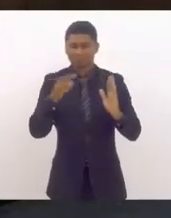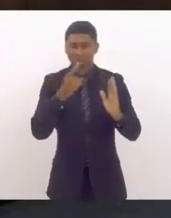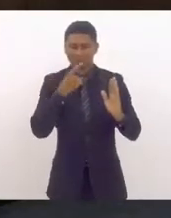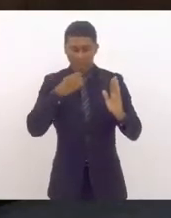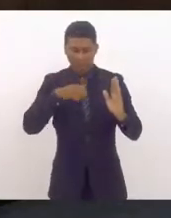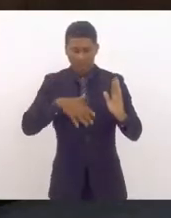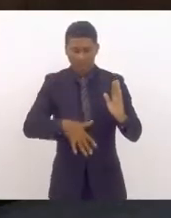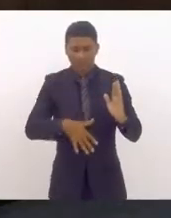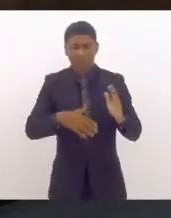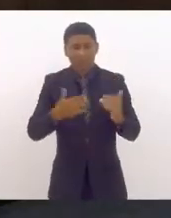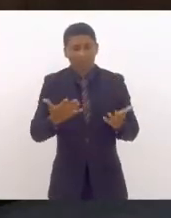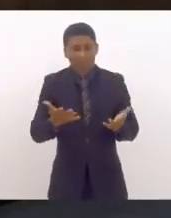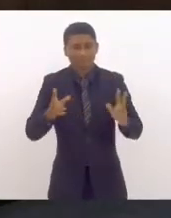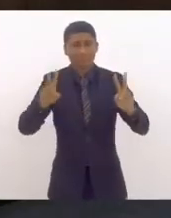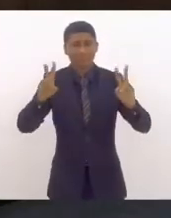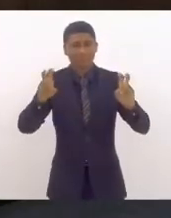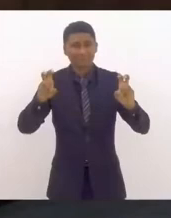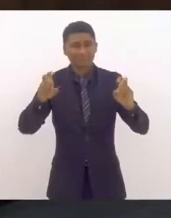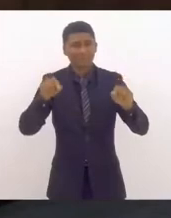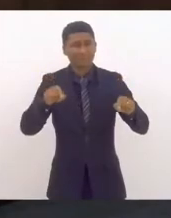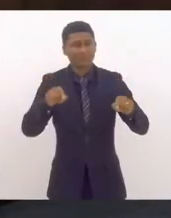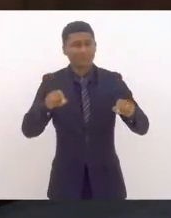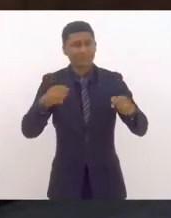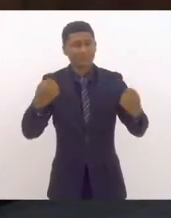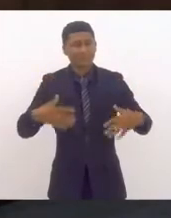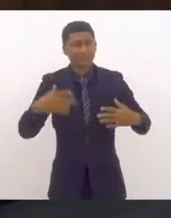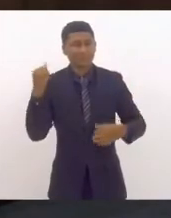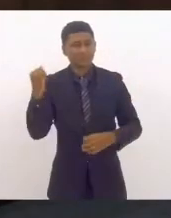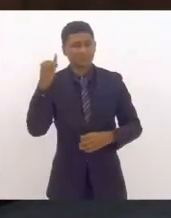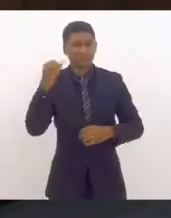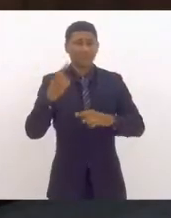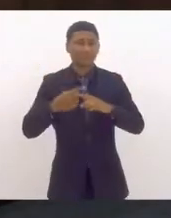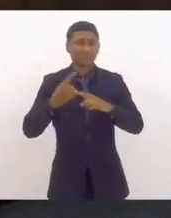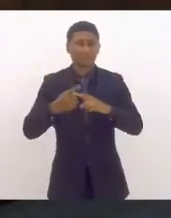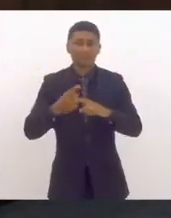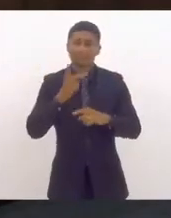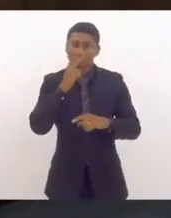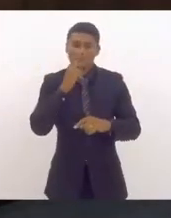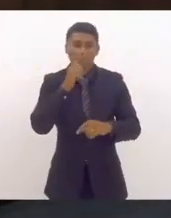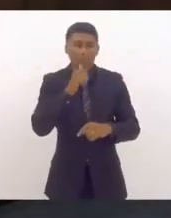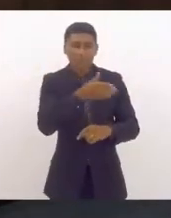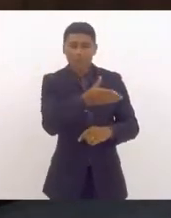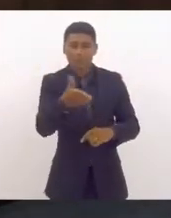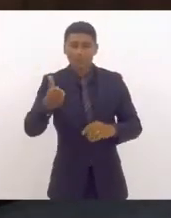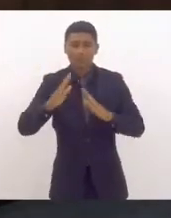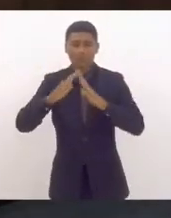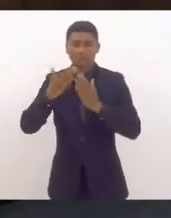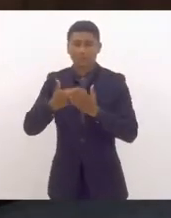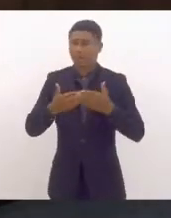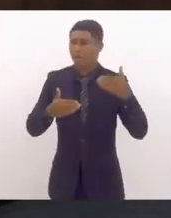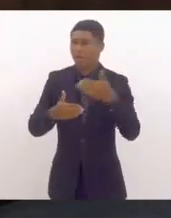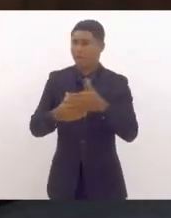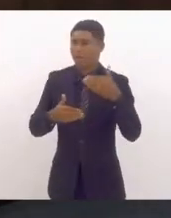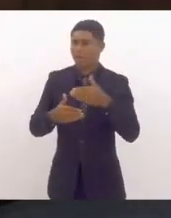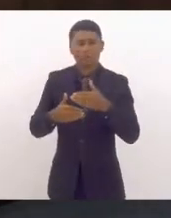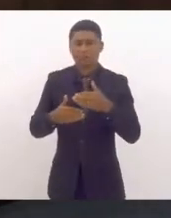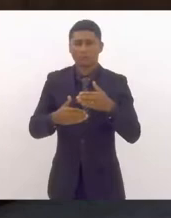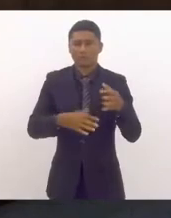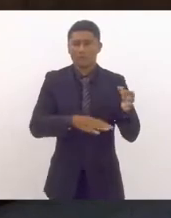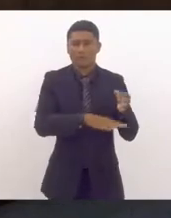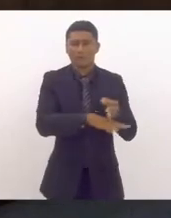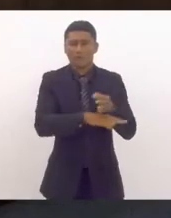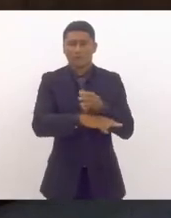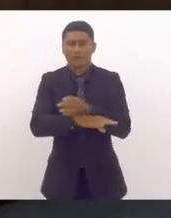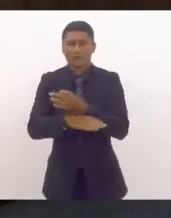um dos principais temas de evasão escolar. Então, falamos de um impacto de uma política que é transversalizada aqui, deputado